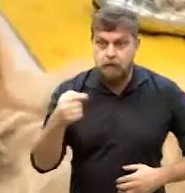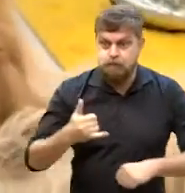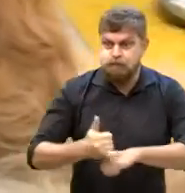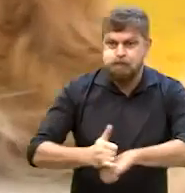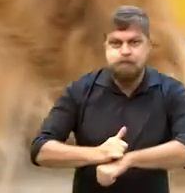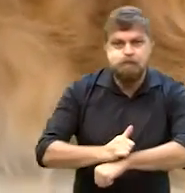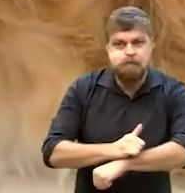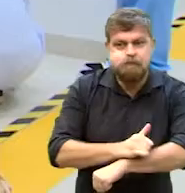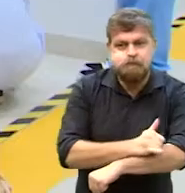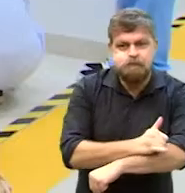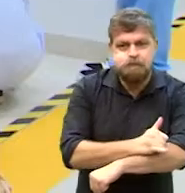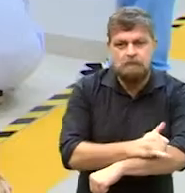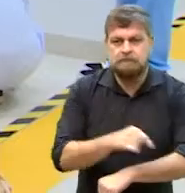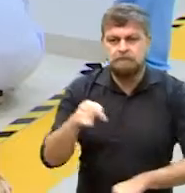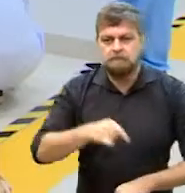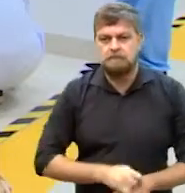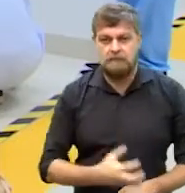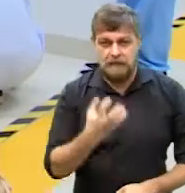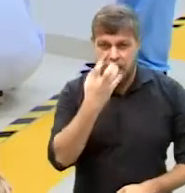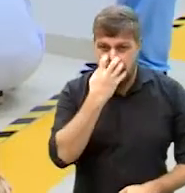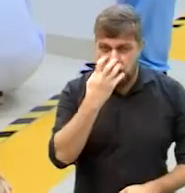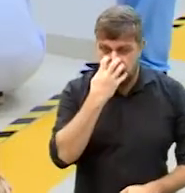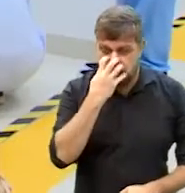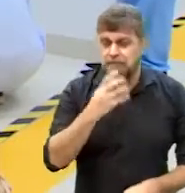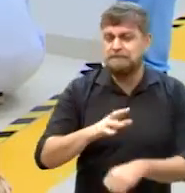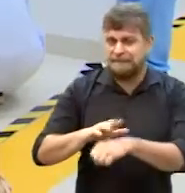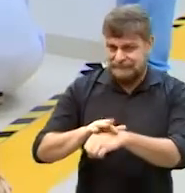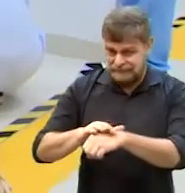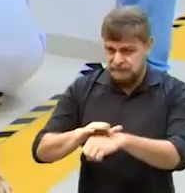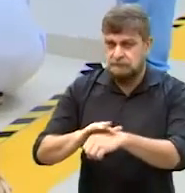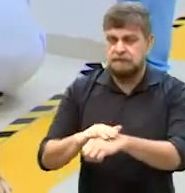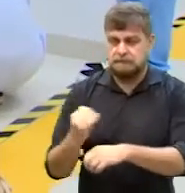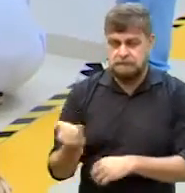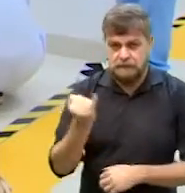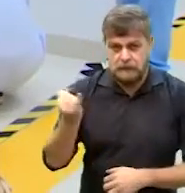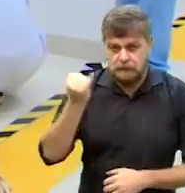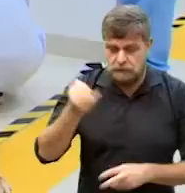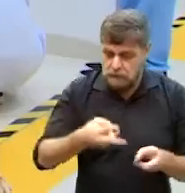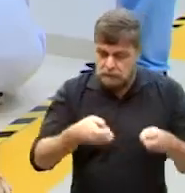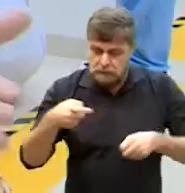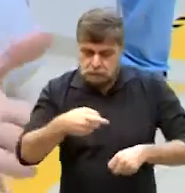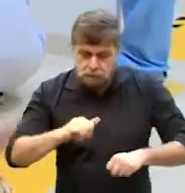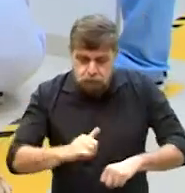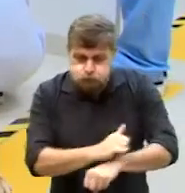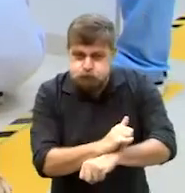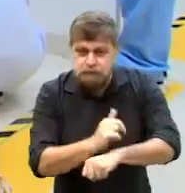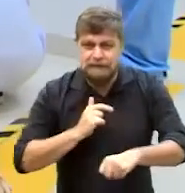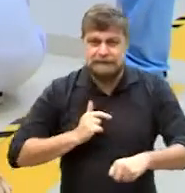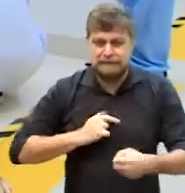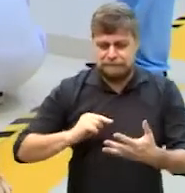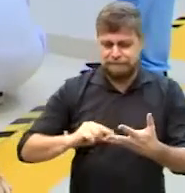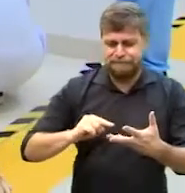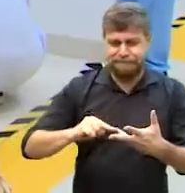sim acima do peso. A obesidade é uma doença importante que traz muitos malefícios para